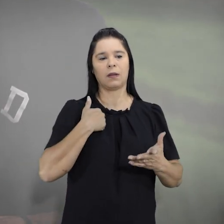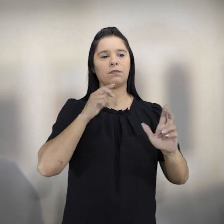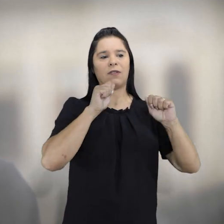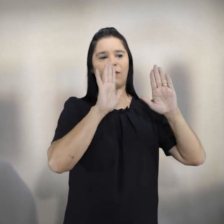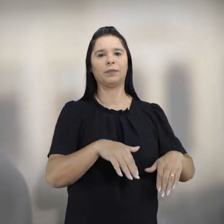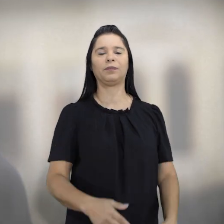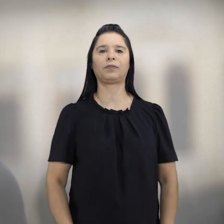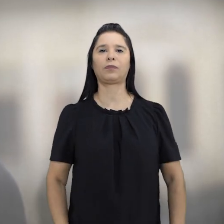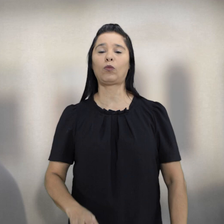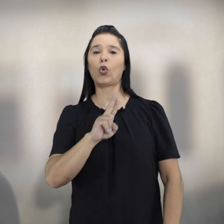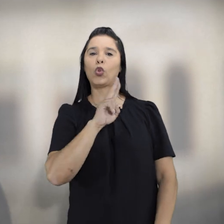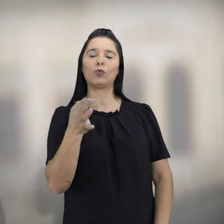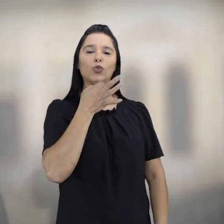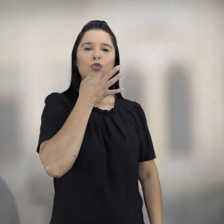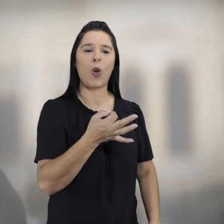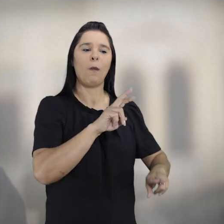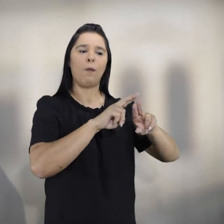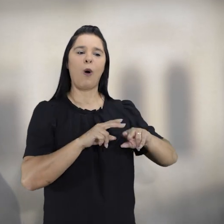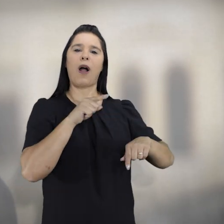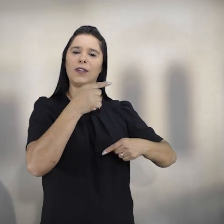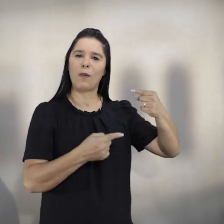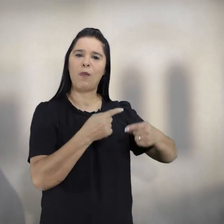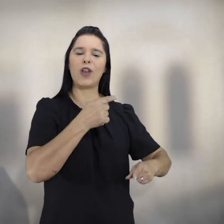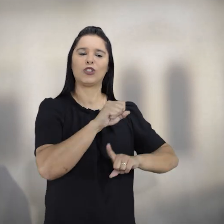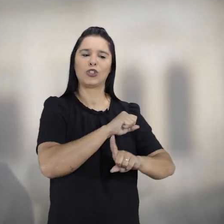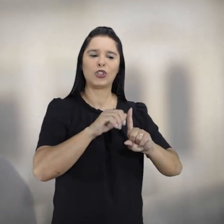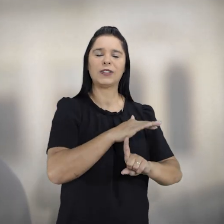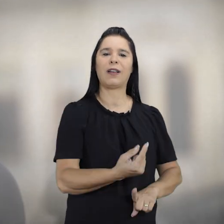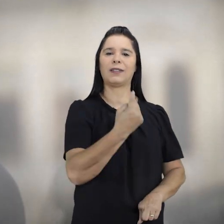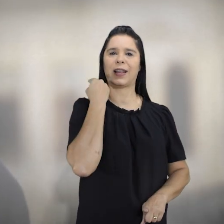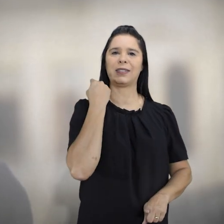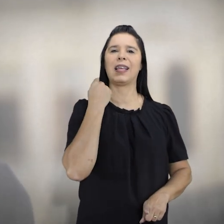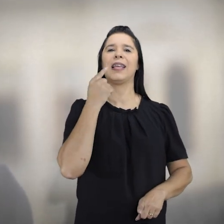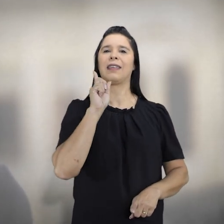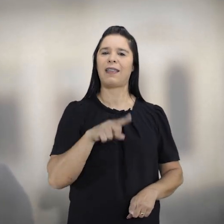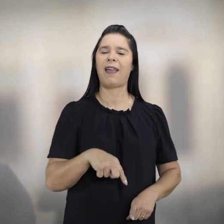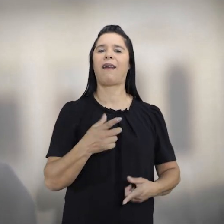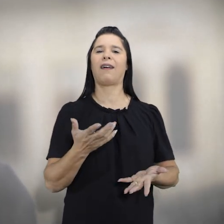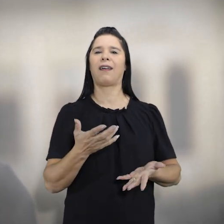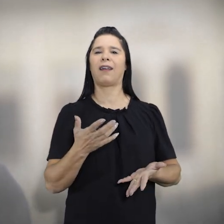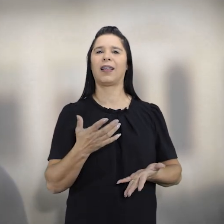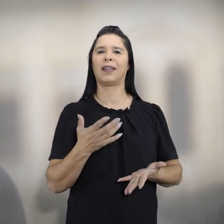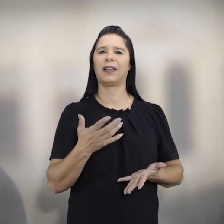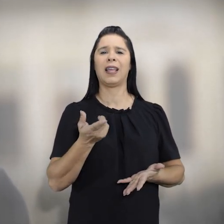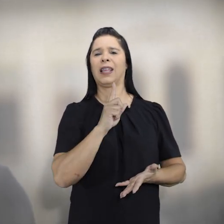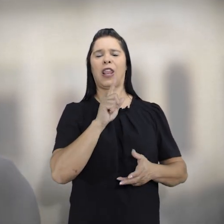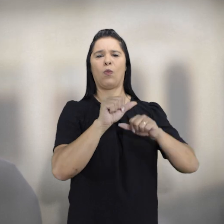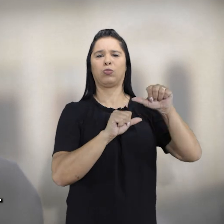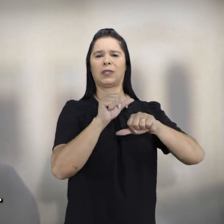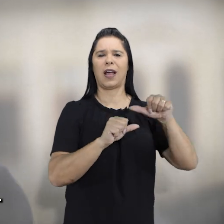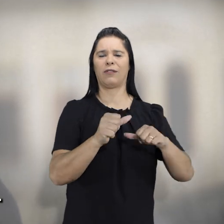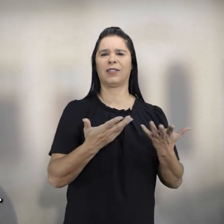terminou. O nome sugerido por causa da situação política e social da época, que era uma situação que não